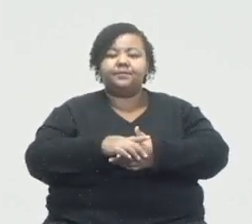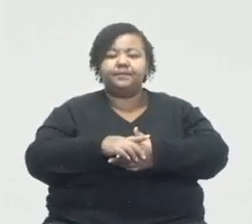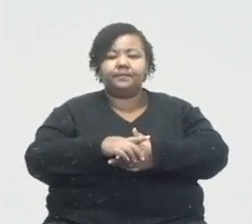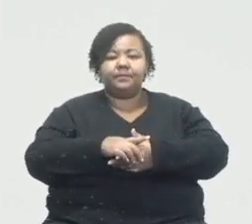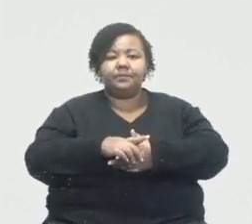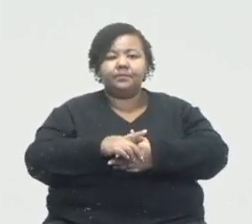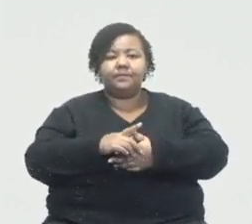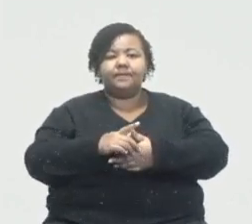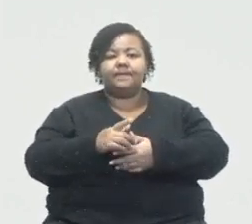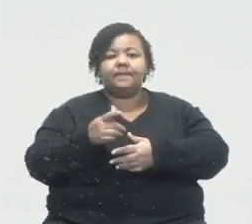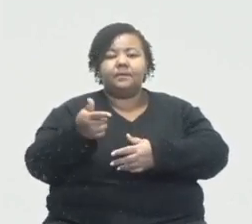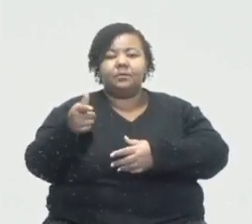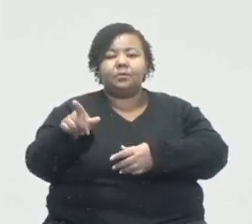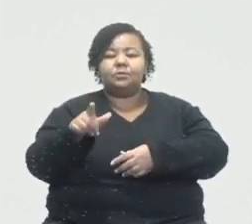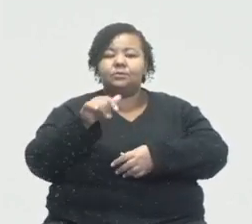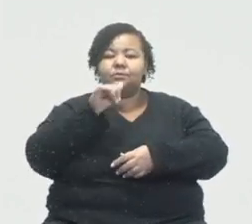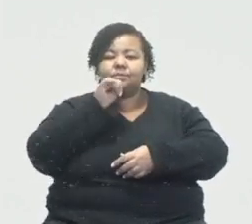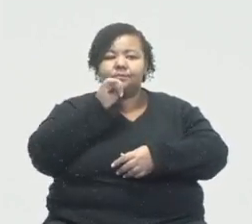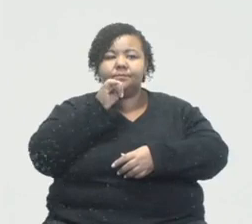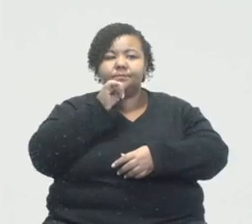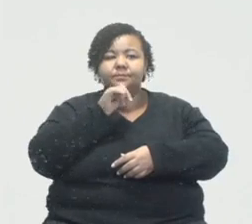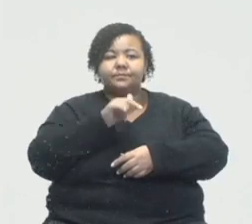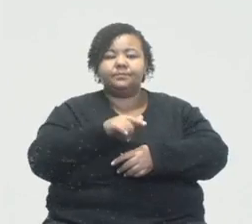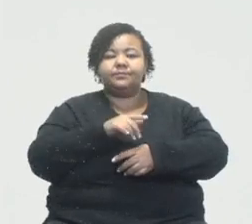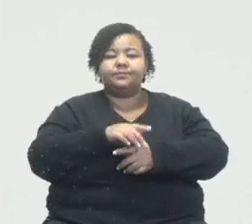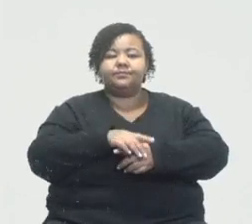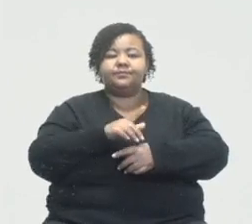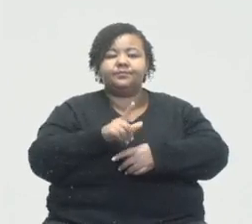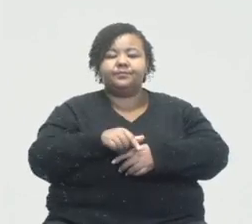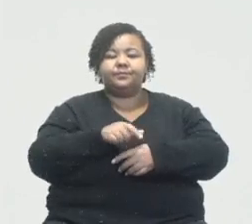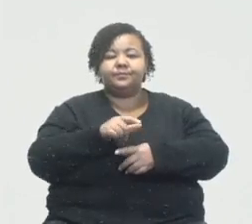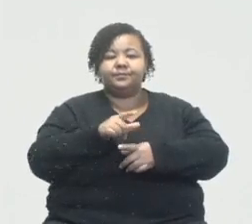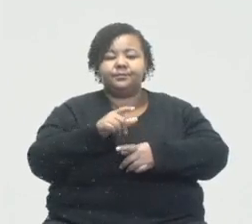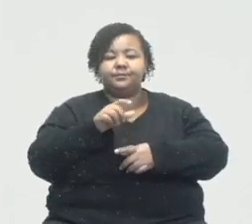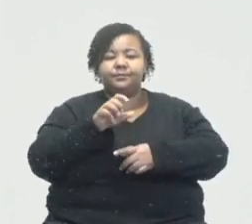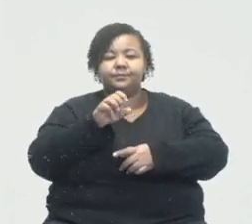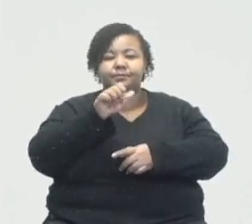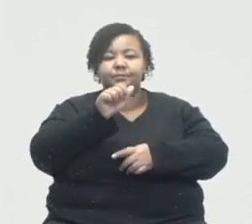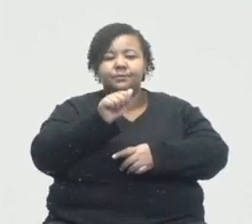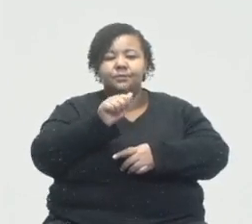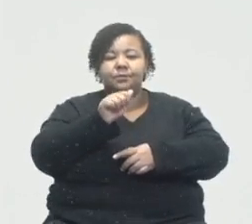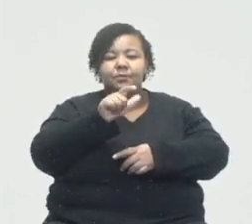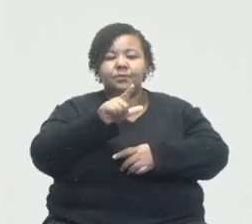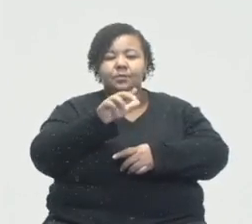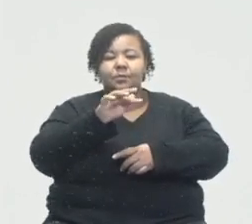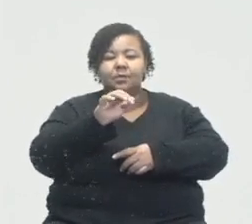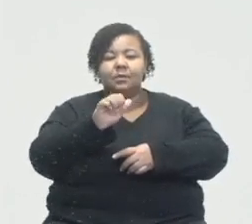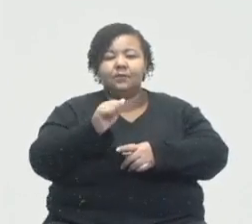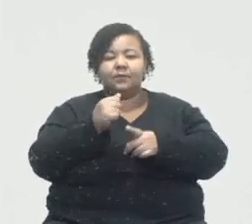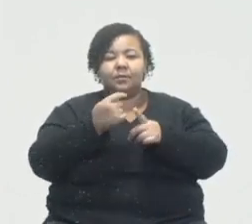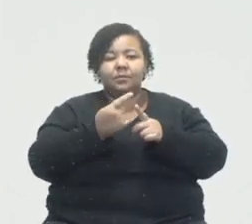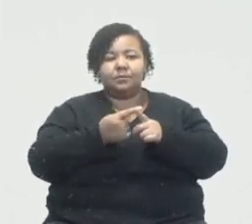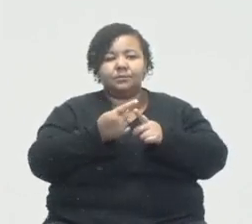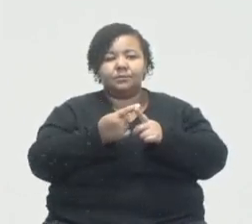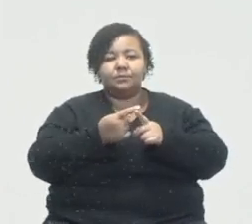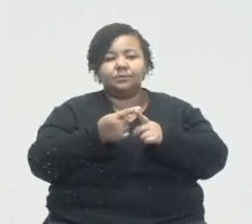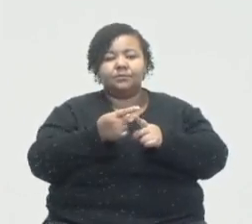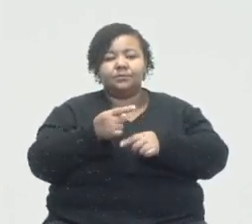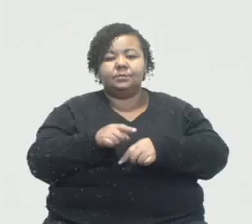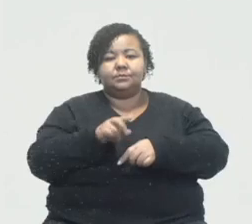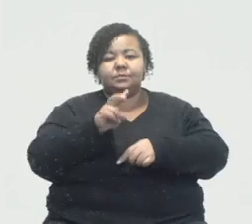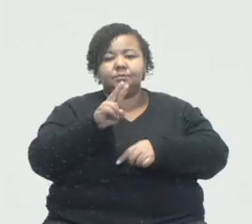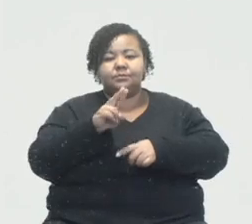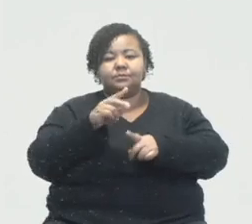ainda a seguinte situação. Nós temos aqui que o nosso escalar alfa está multiplicando a